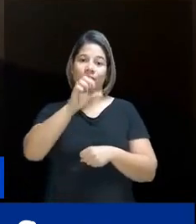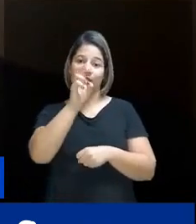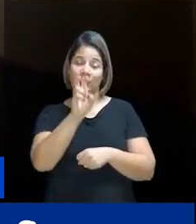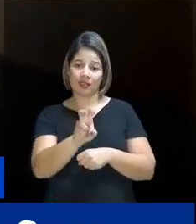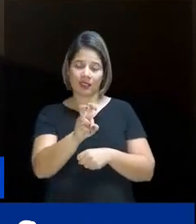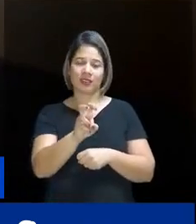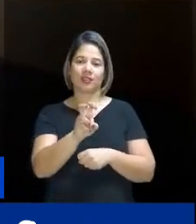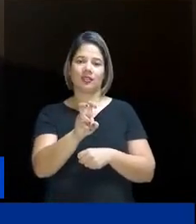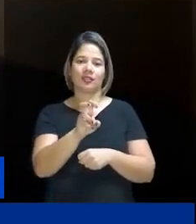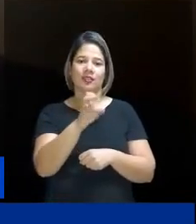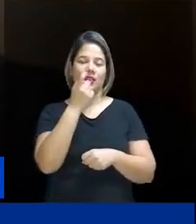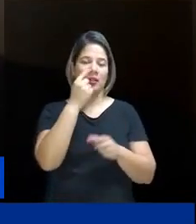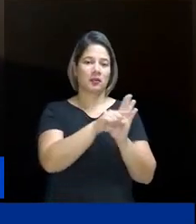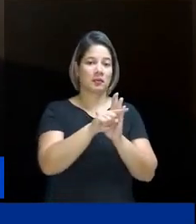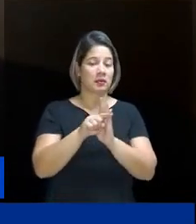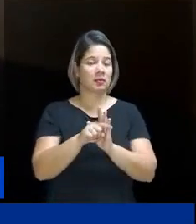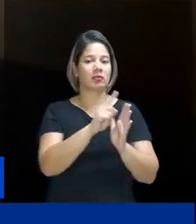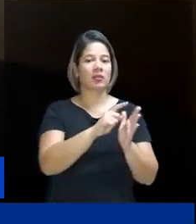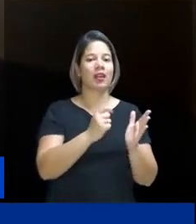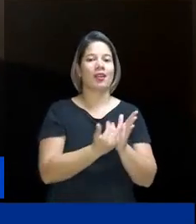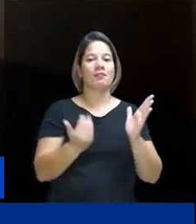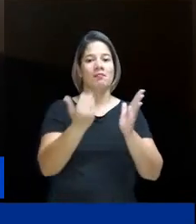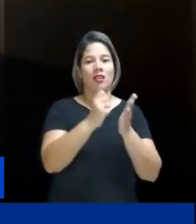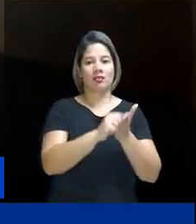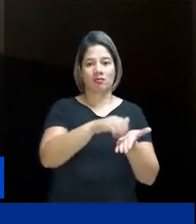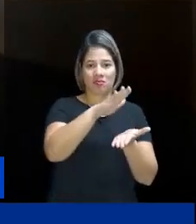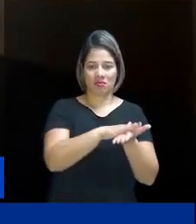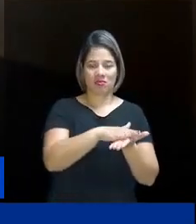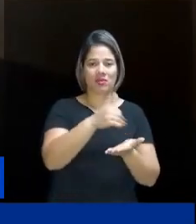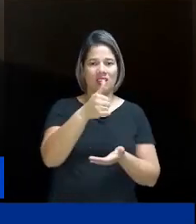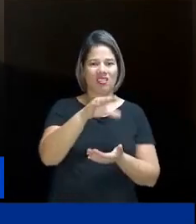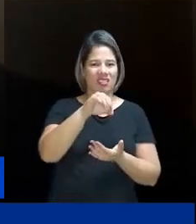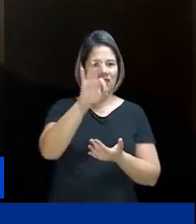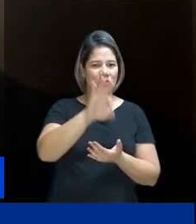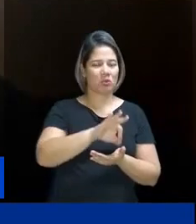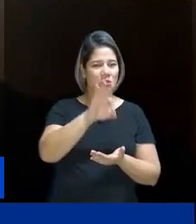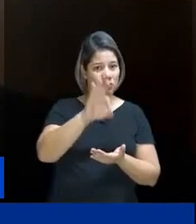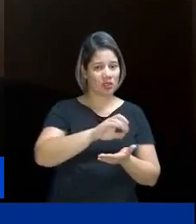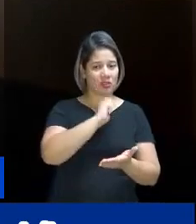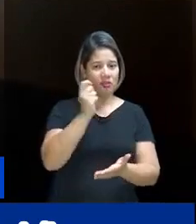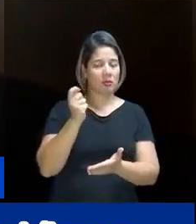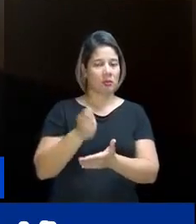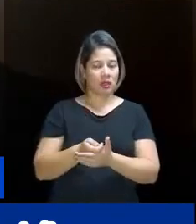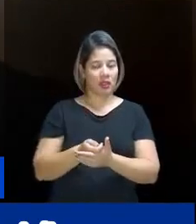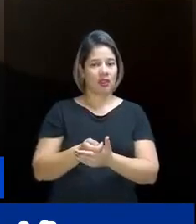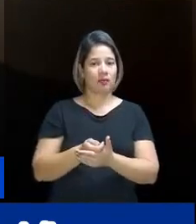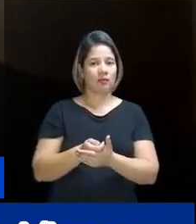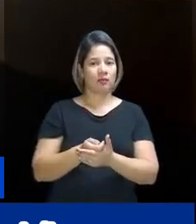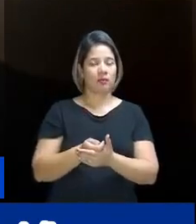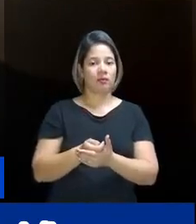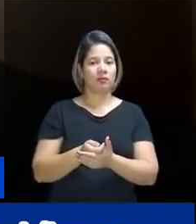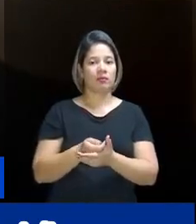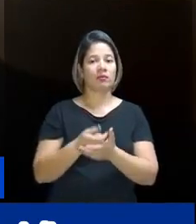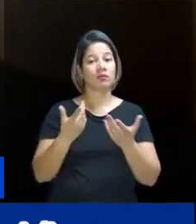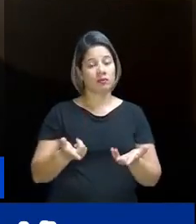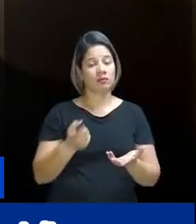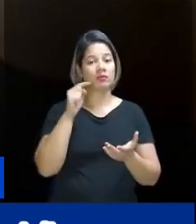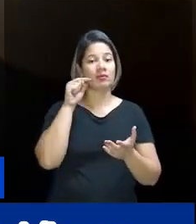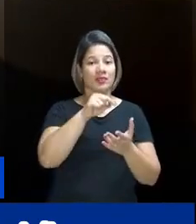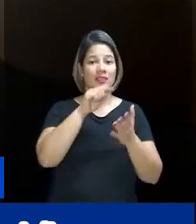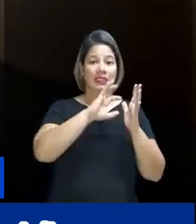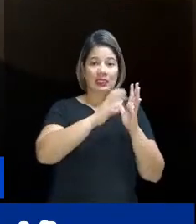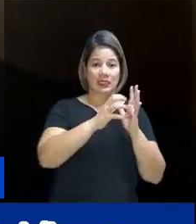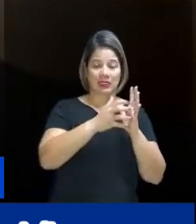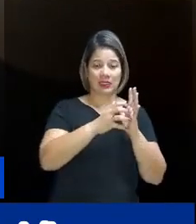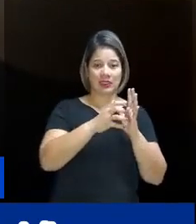o total irregular, fixa em 10% sobre o valor da restituição. Ante exposto, julgo desaprovadas as contas do